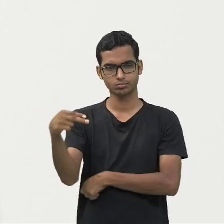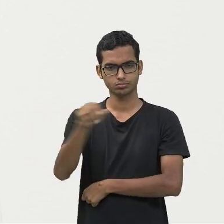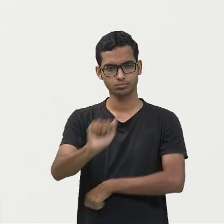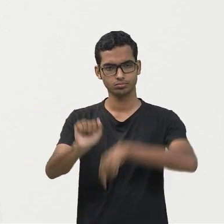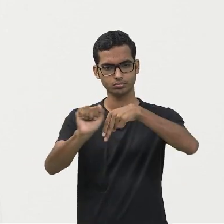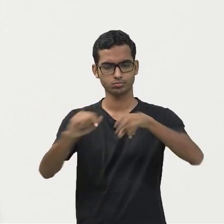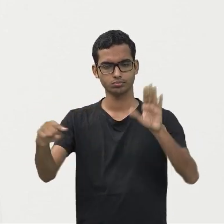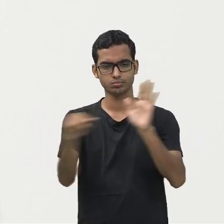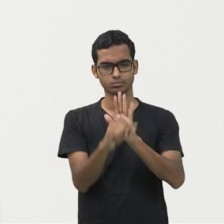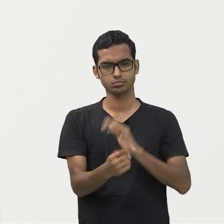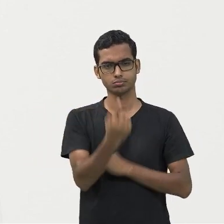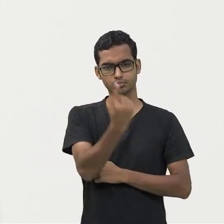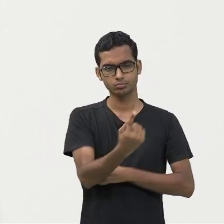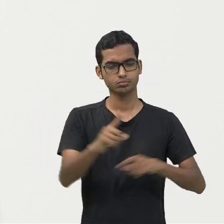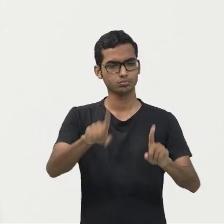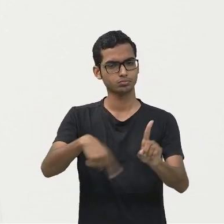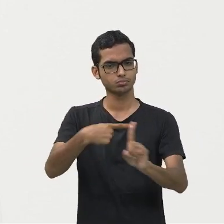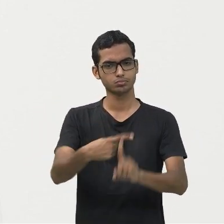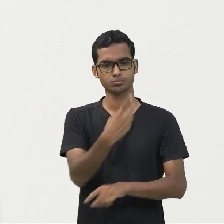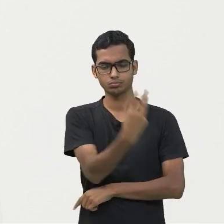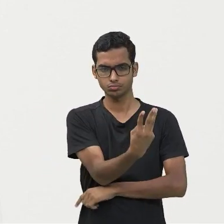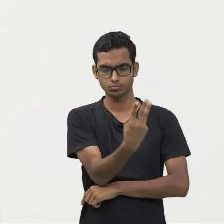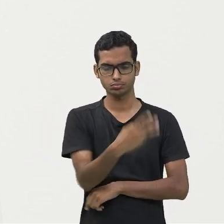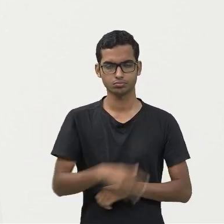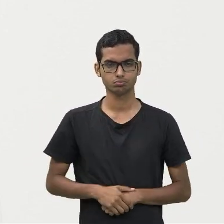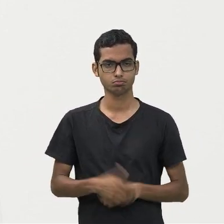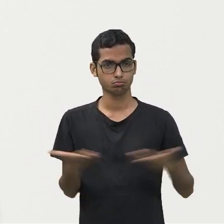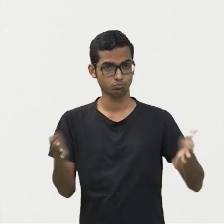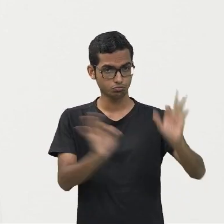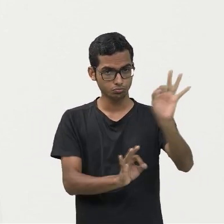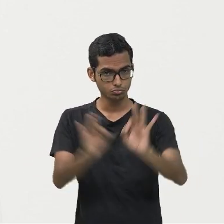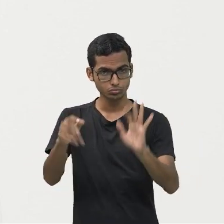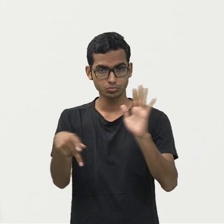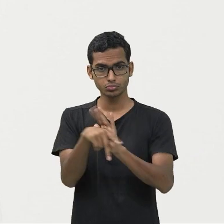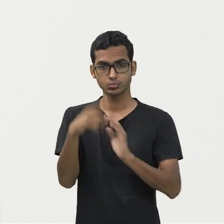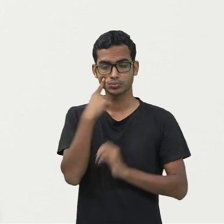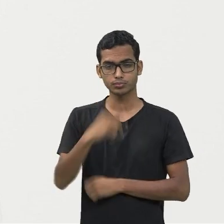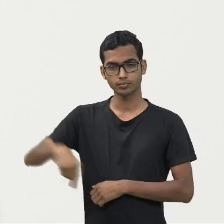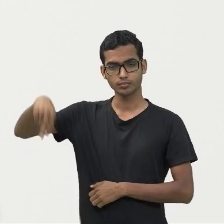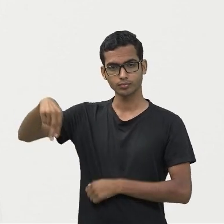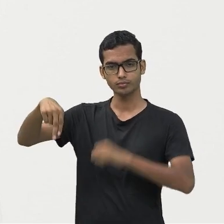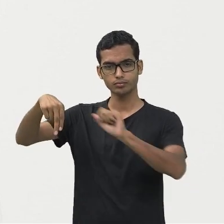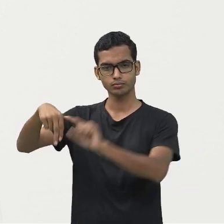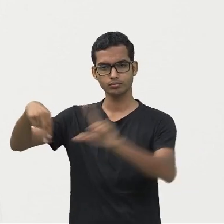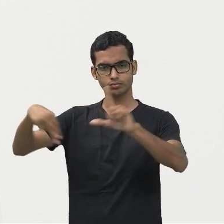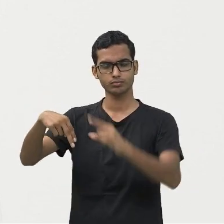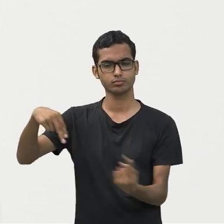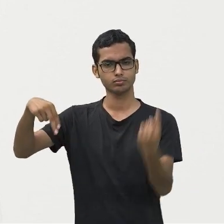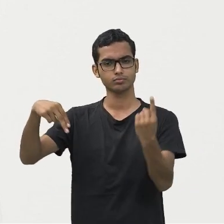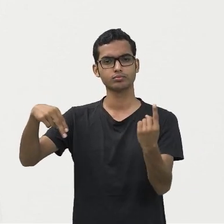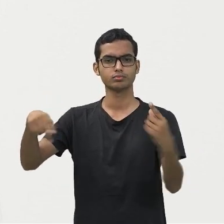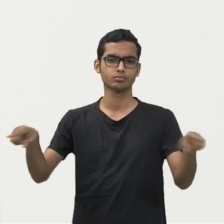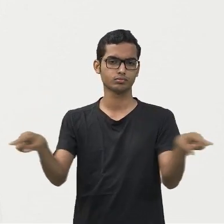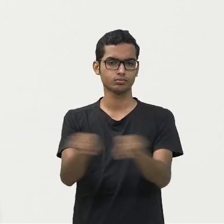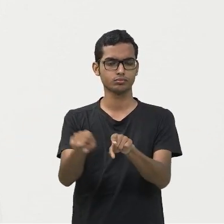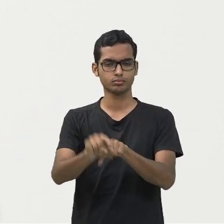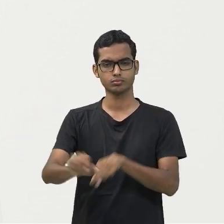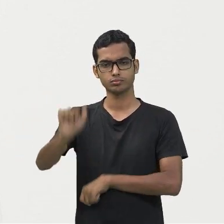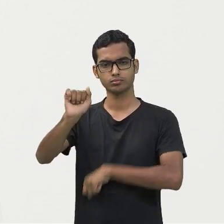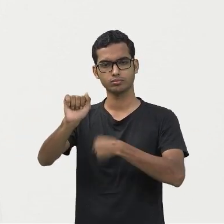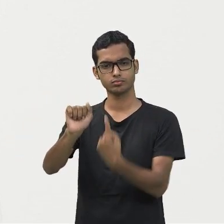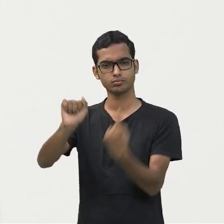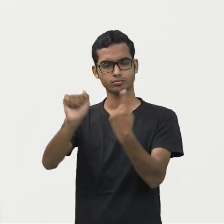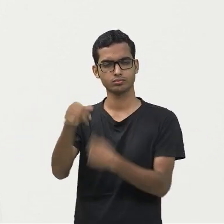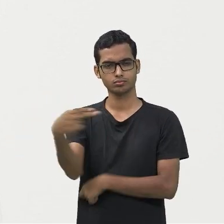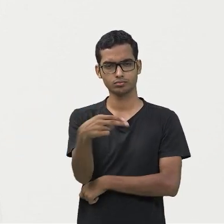menos 1 mais 3. Para n maior do que 1, com A1 igual a 5. Então